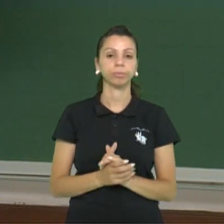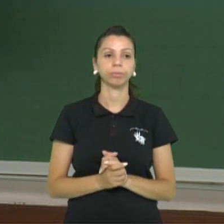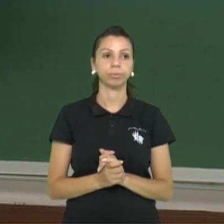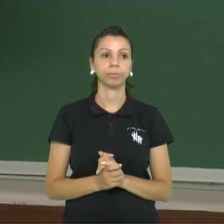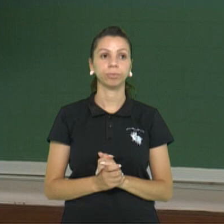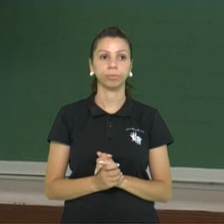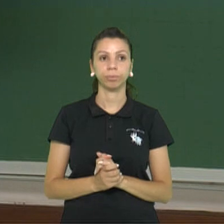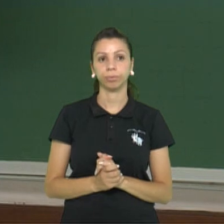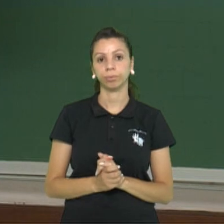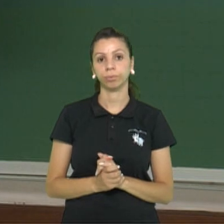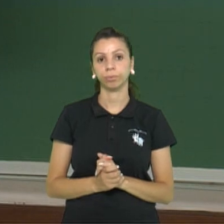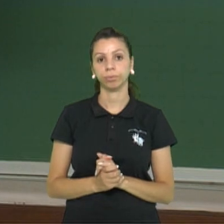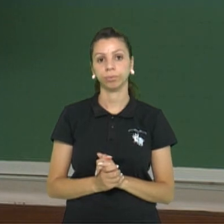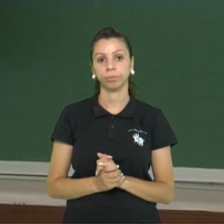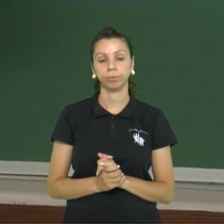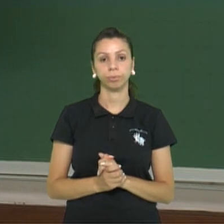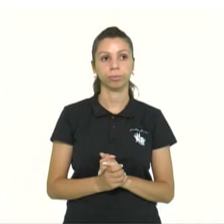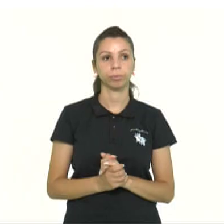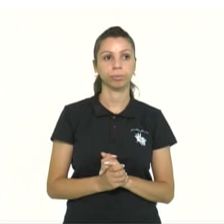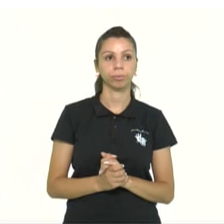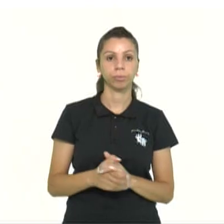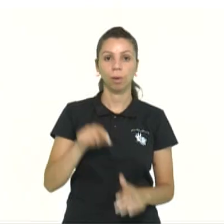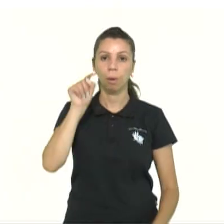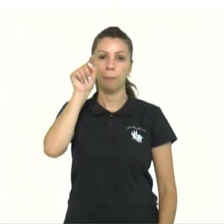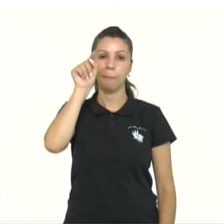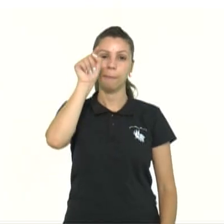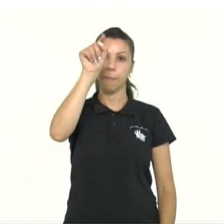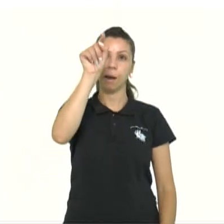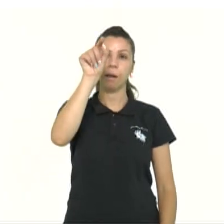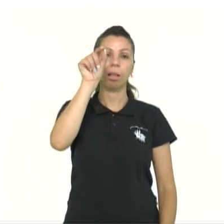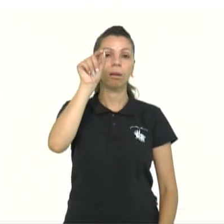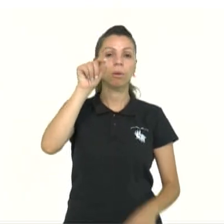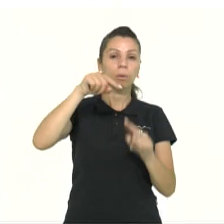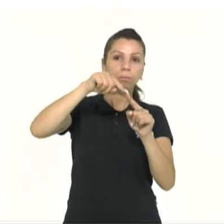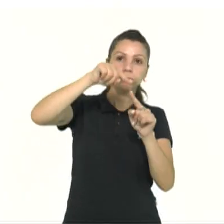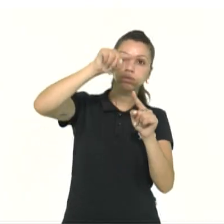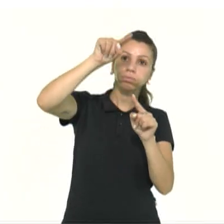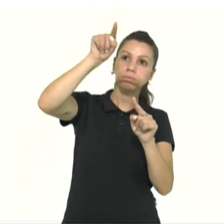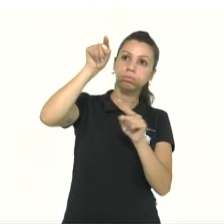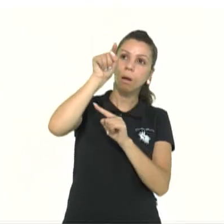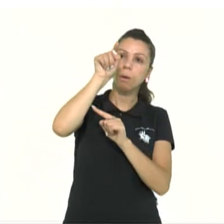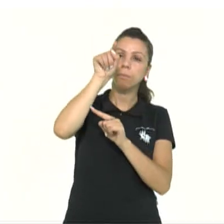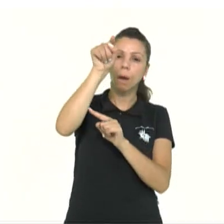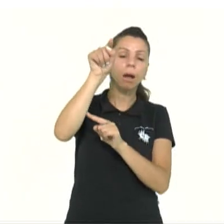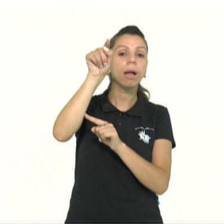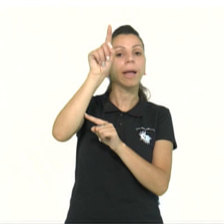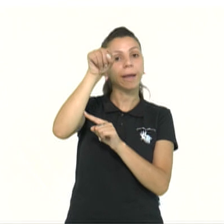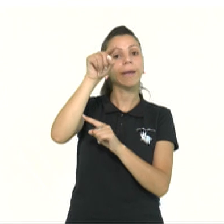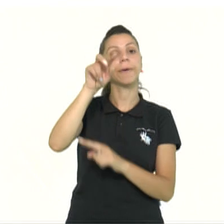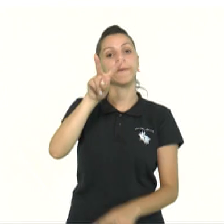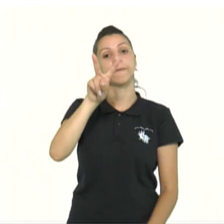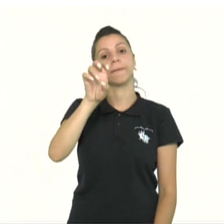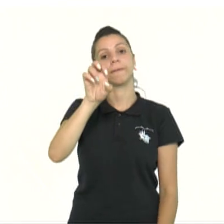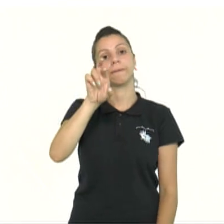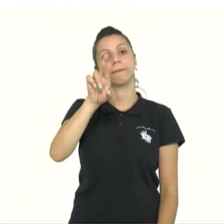0, é a raiz. Esse pontinho azul aqui ficou o nosso vértice, né? 2 para x e 1 para